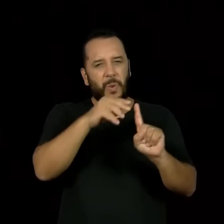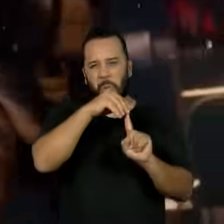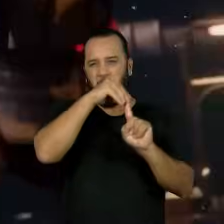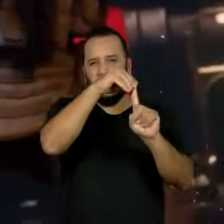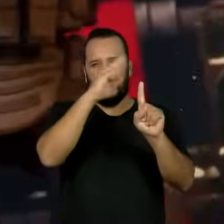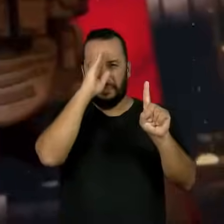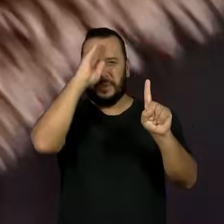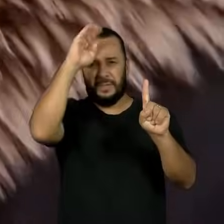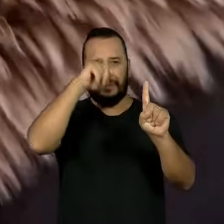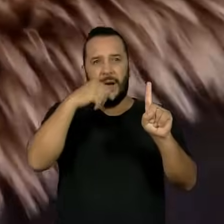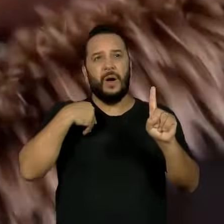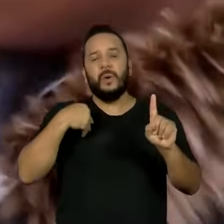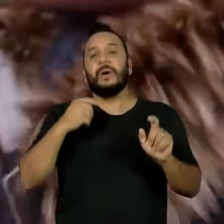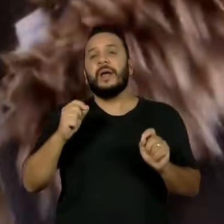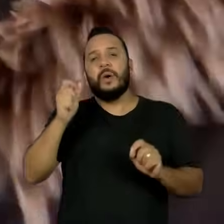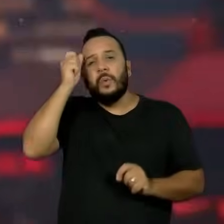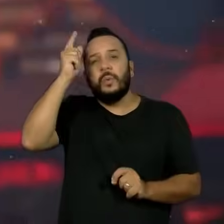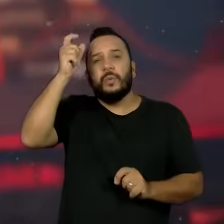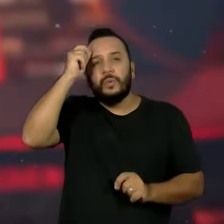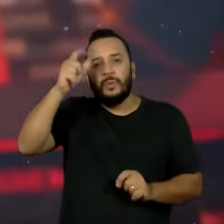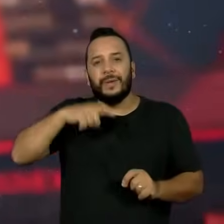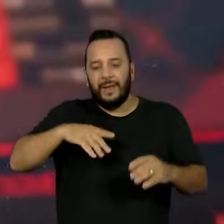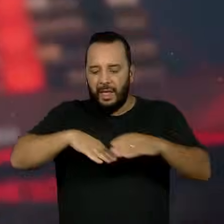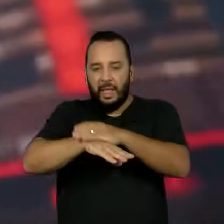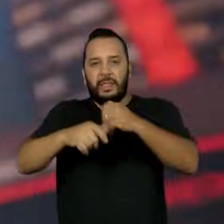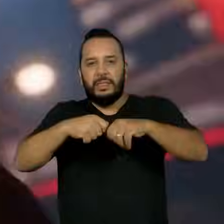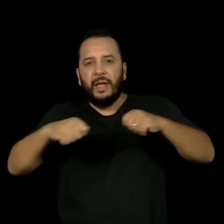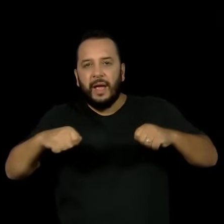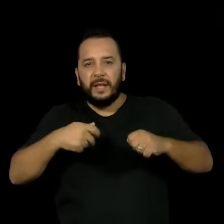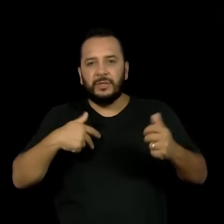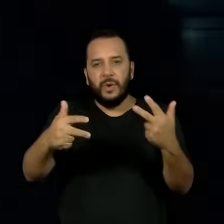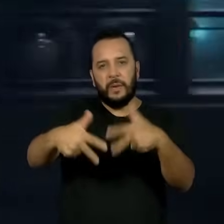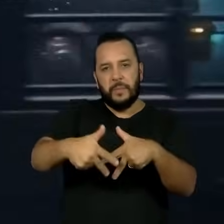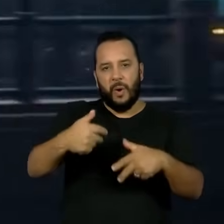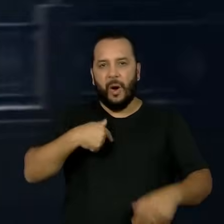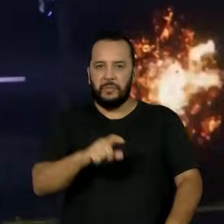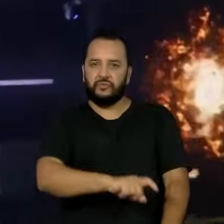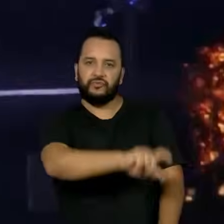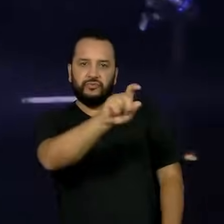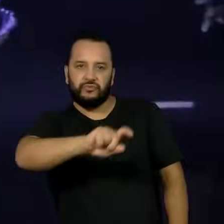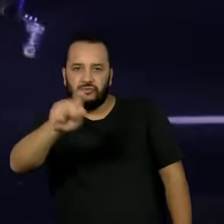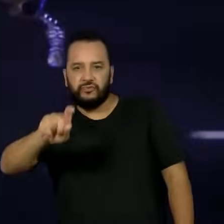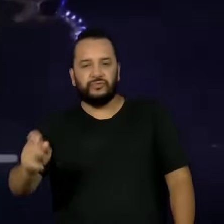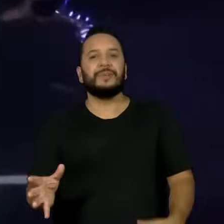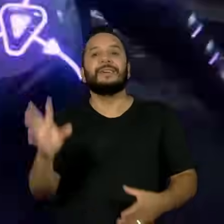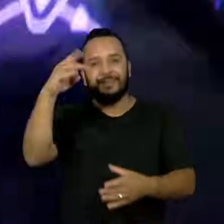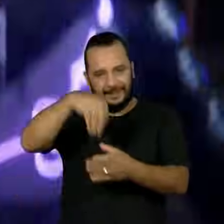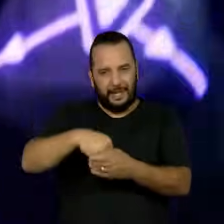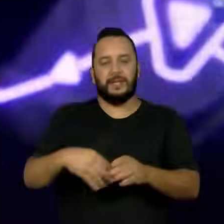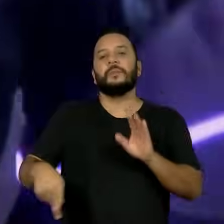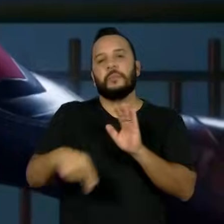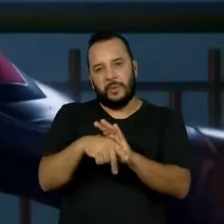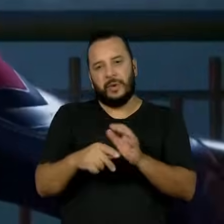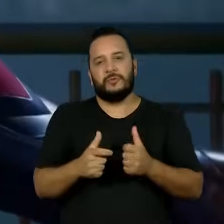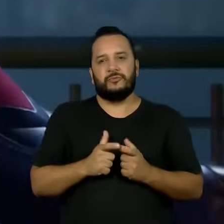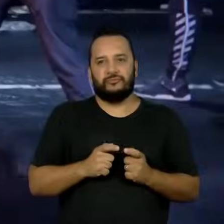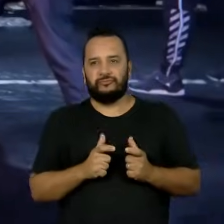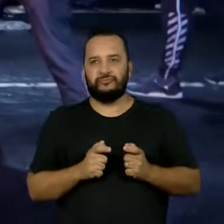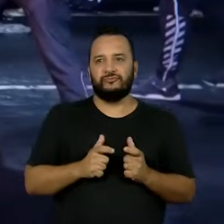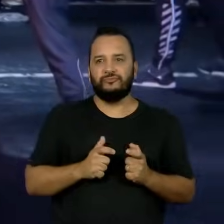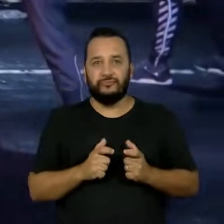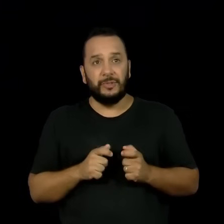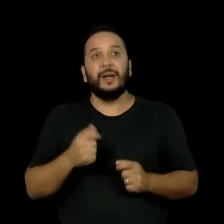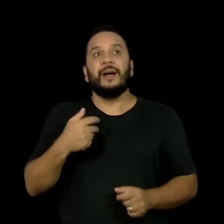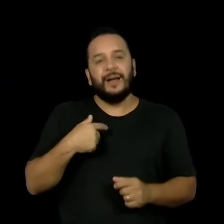do tênis, hip hop, grafite pra dentro de um jogo. Tem uma jogabilidade excelente, é bem tranquilo de